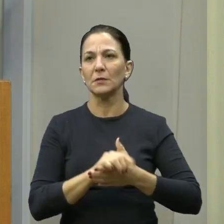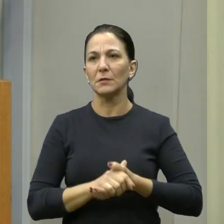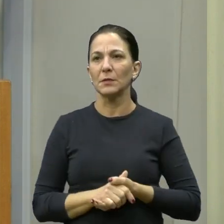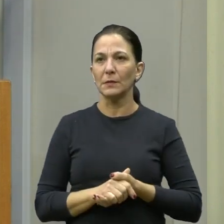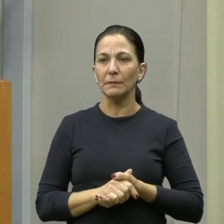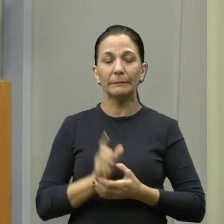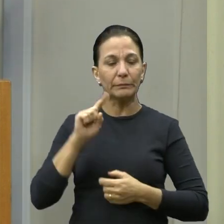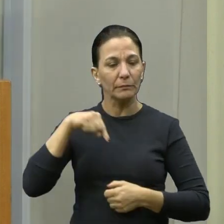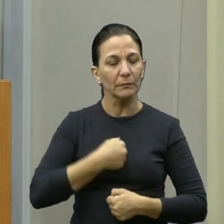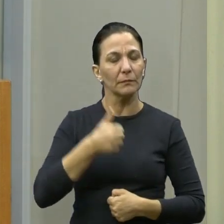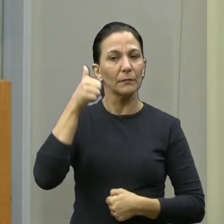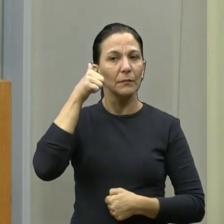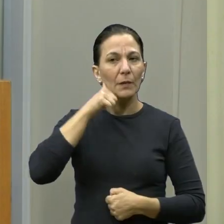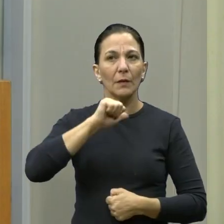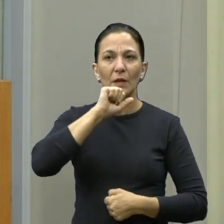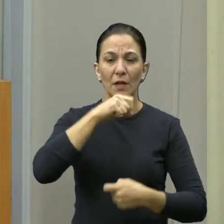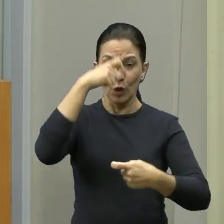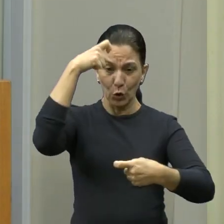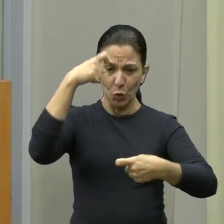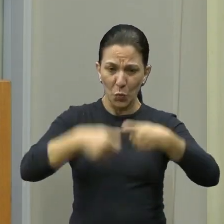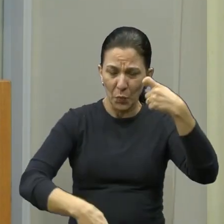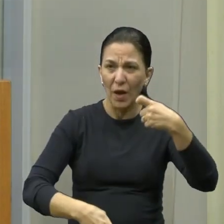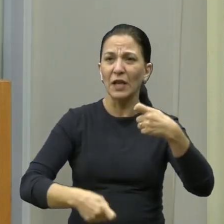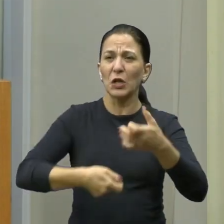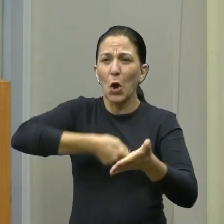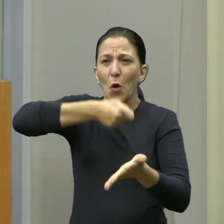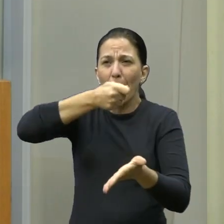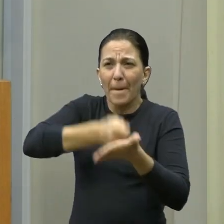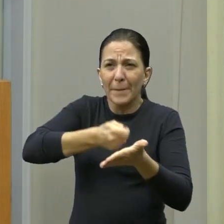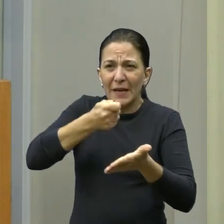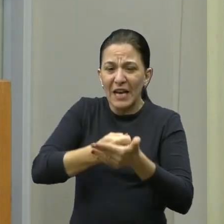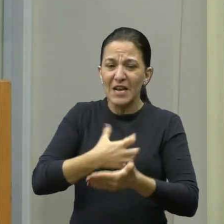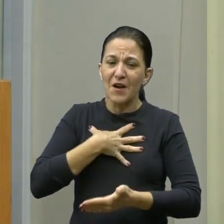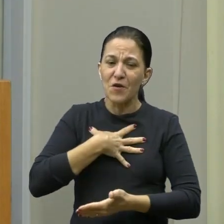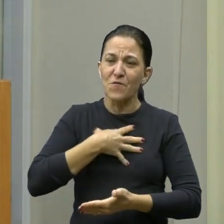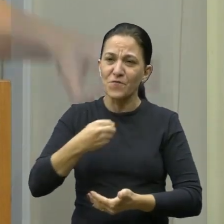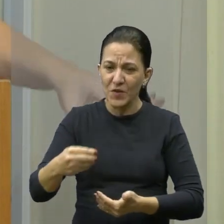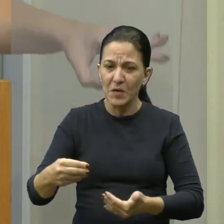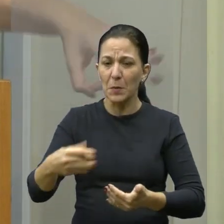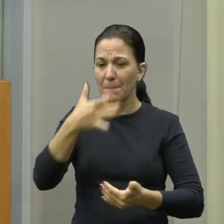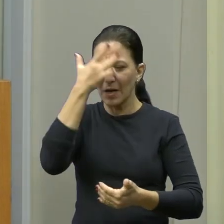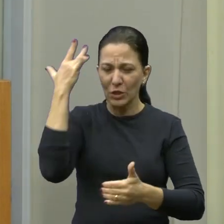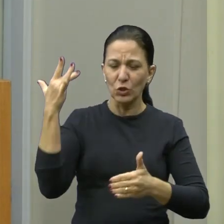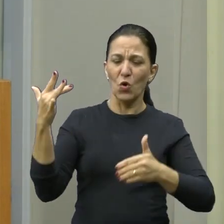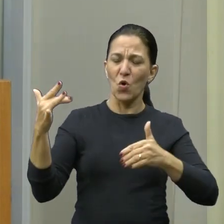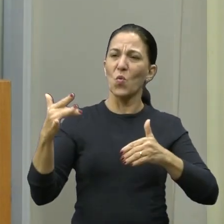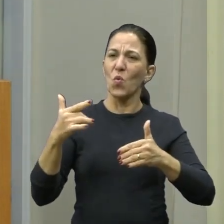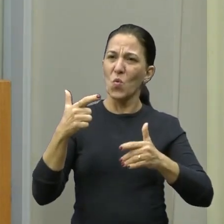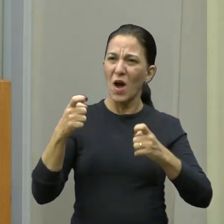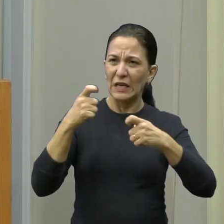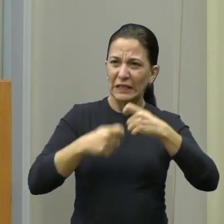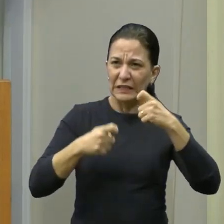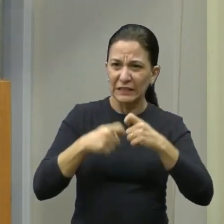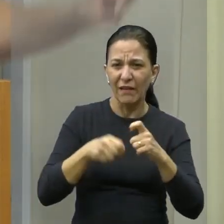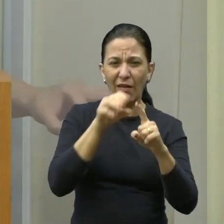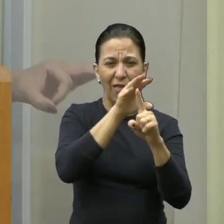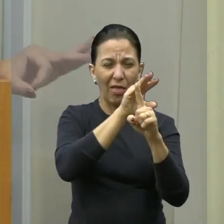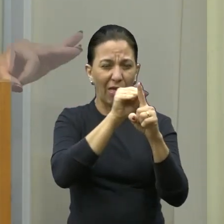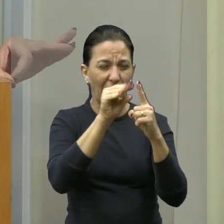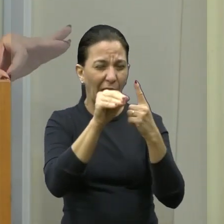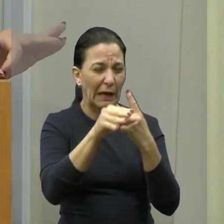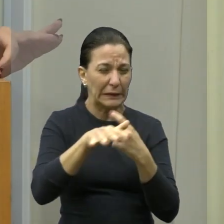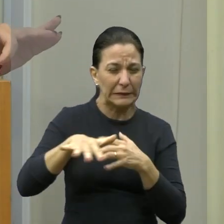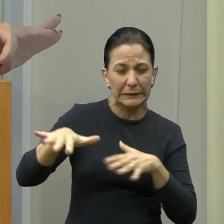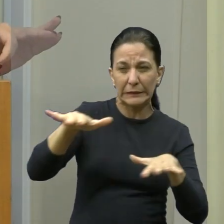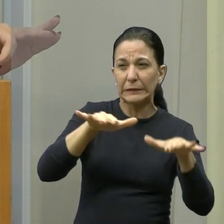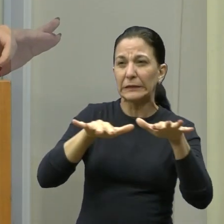nós mulheres somos estupradas, somos obrigadas a ter o filho do nosso estuprador, somos assediadas em todos os